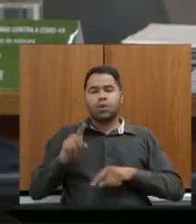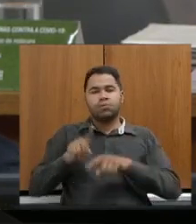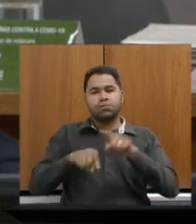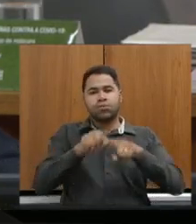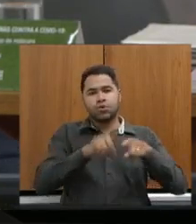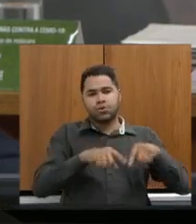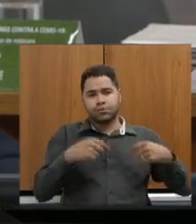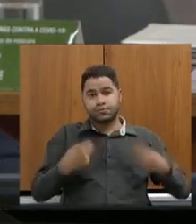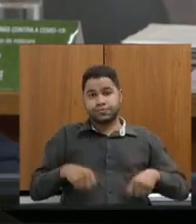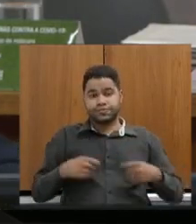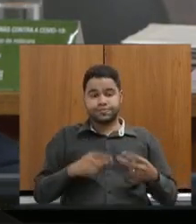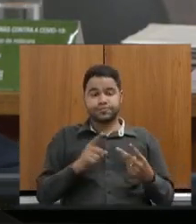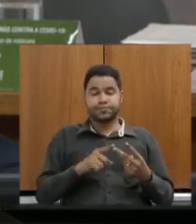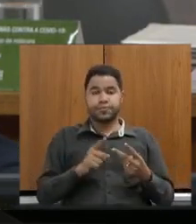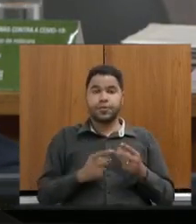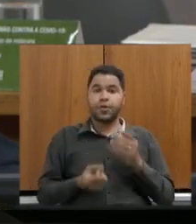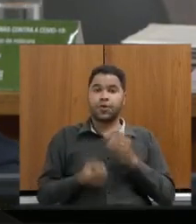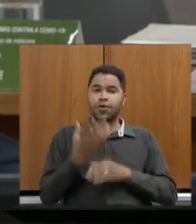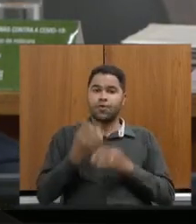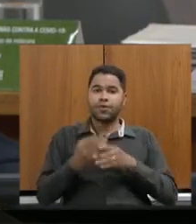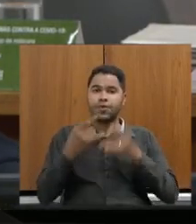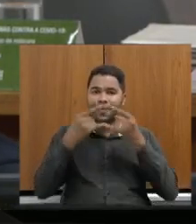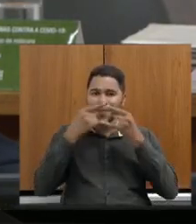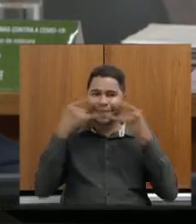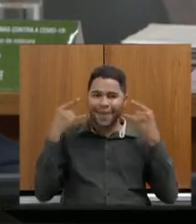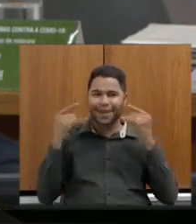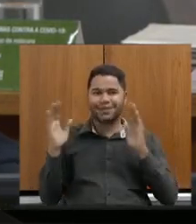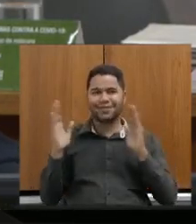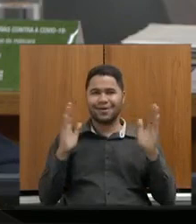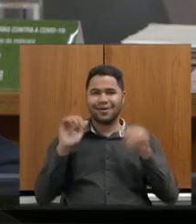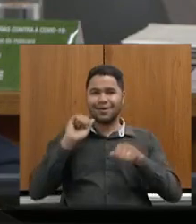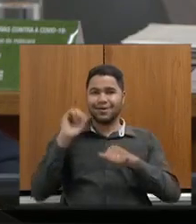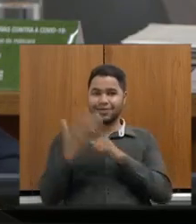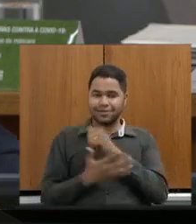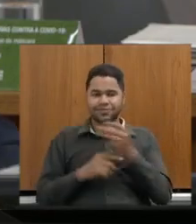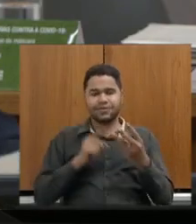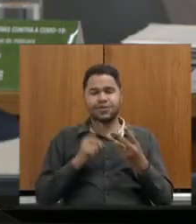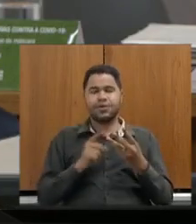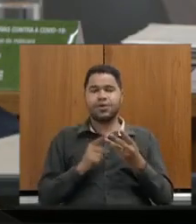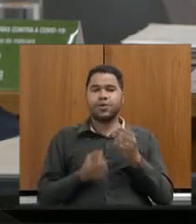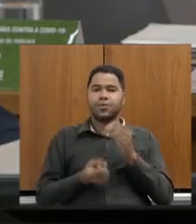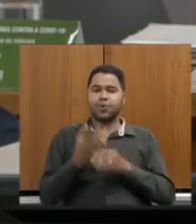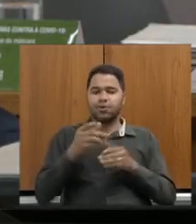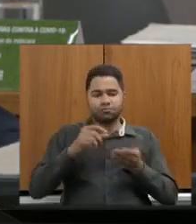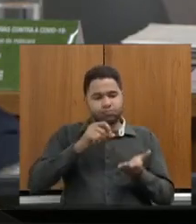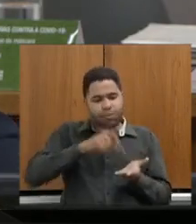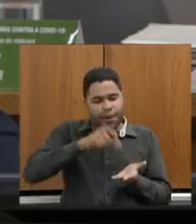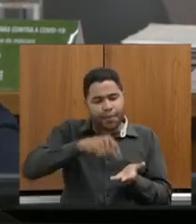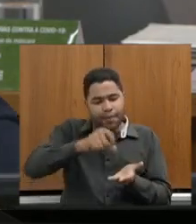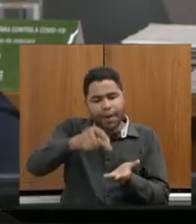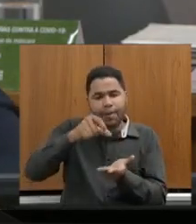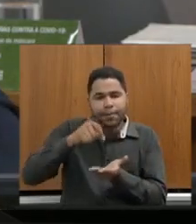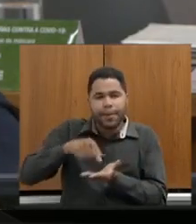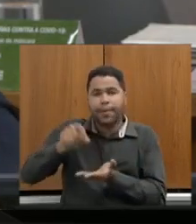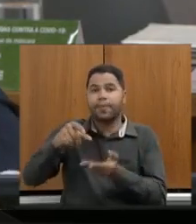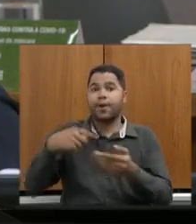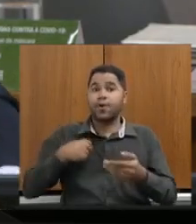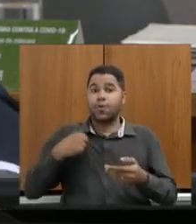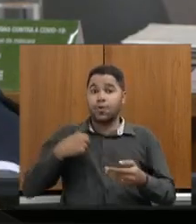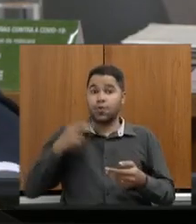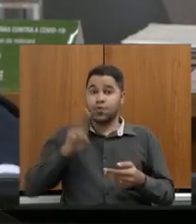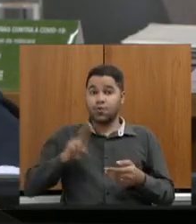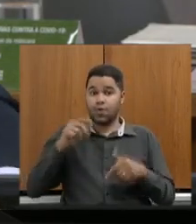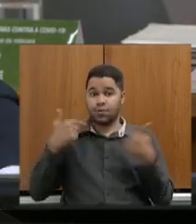produtos necessários à confecção de máscaras né de proteção durante a a pandemia EA produção de hortaliças a confecção de uniformes e